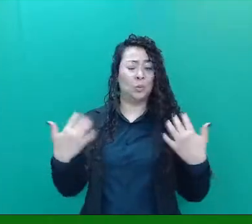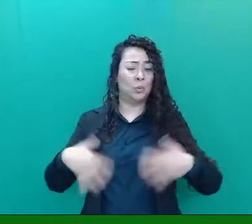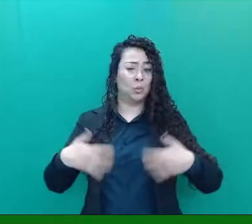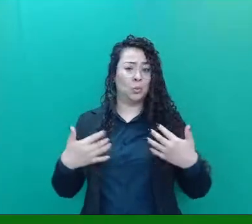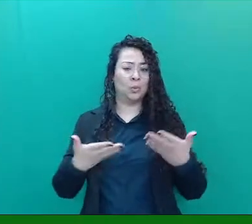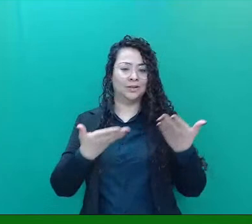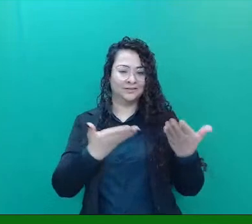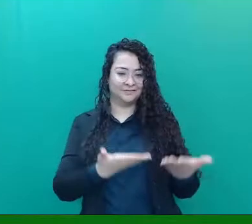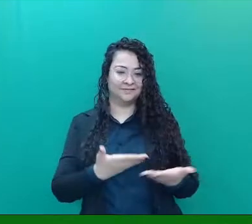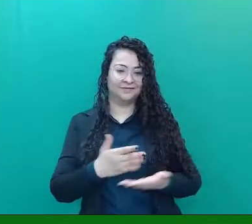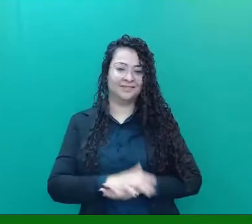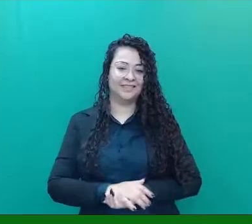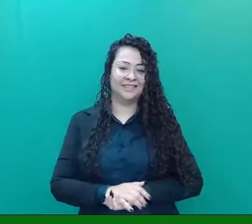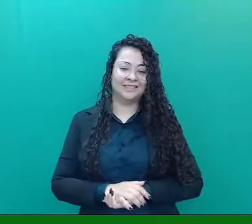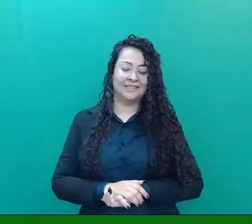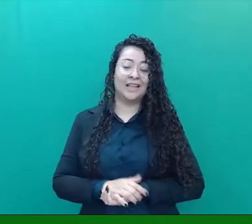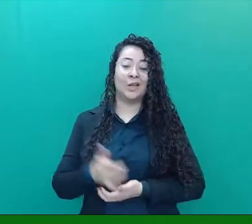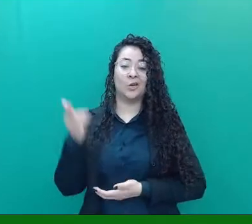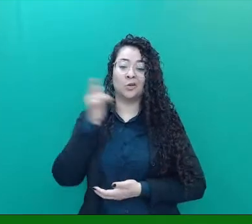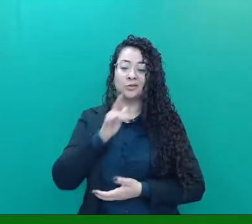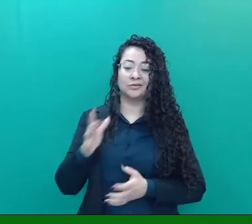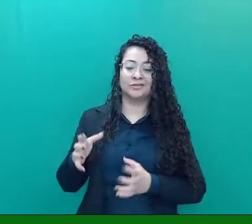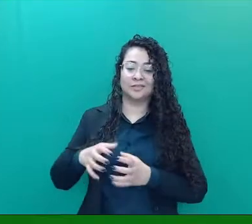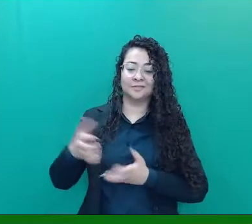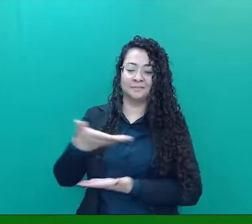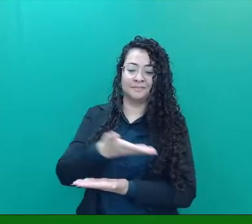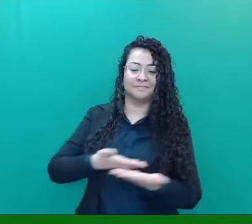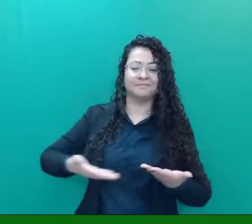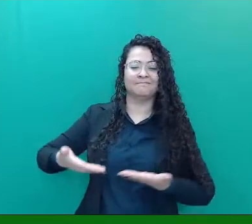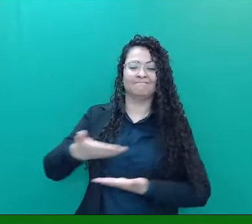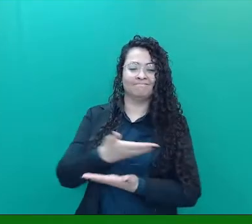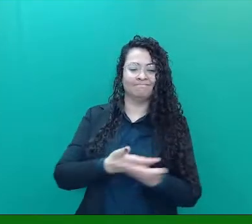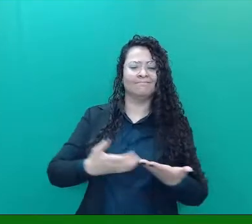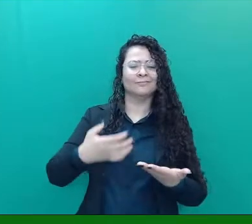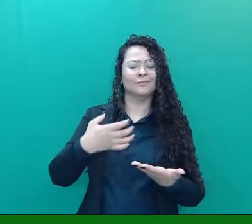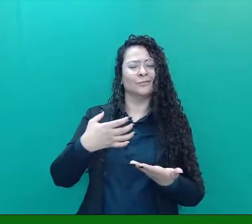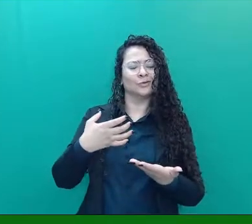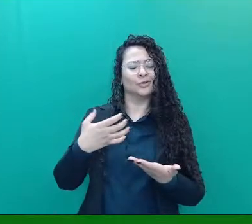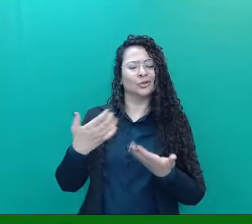criar aqui uma rede de relações muito interessante.